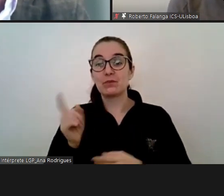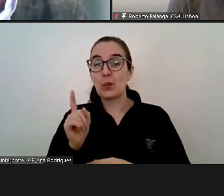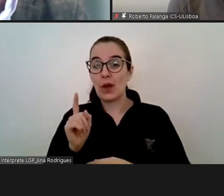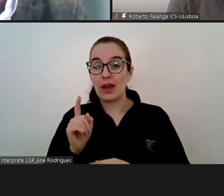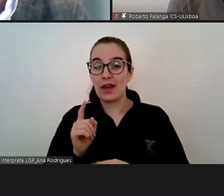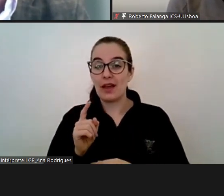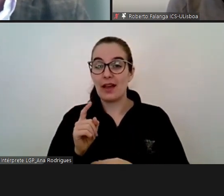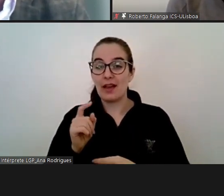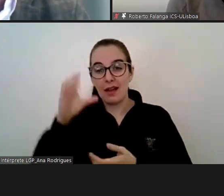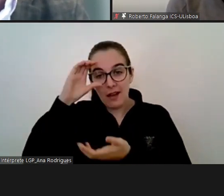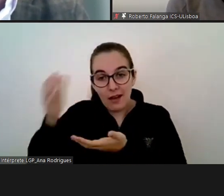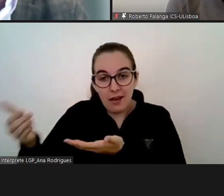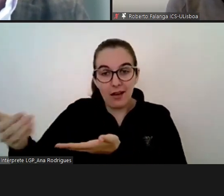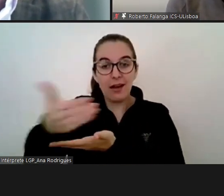nem